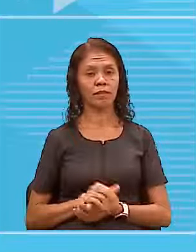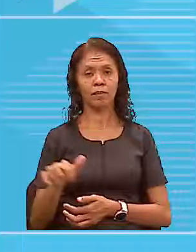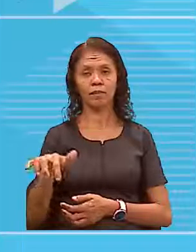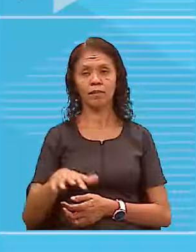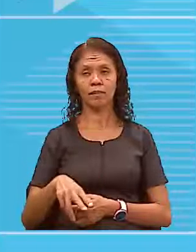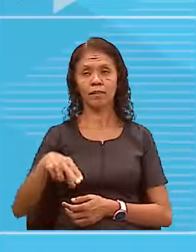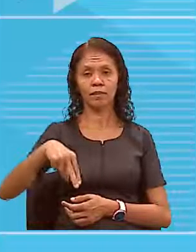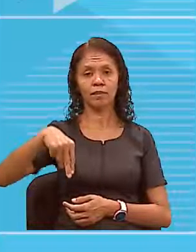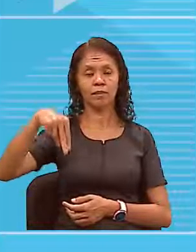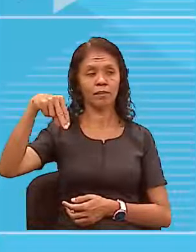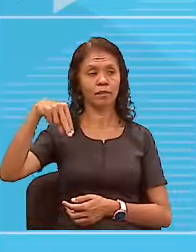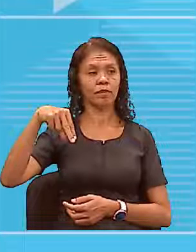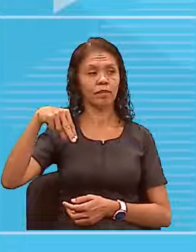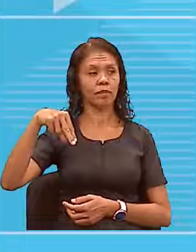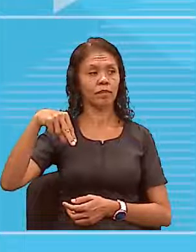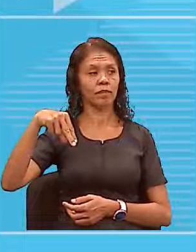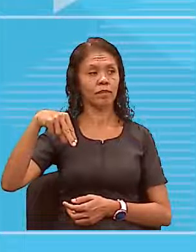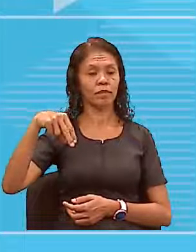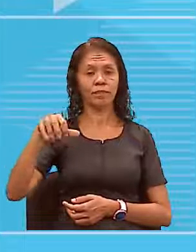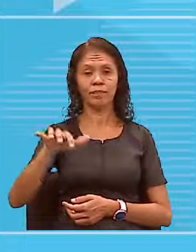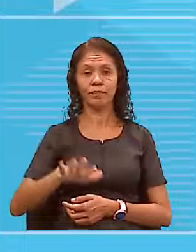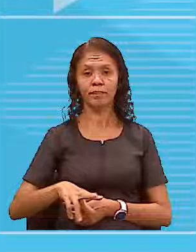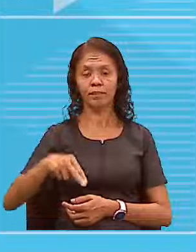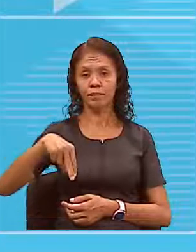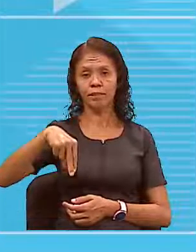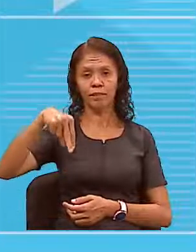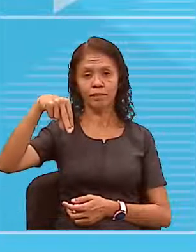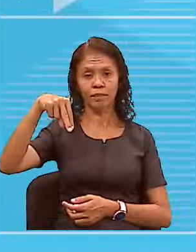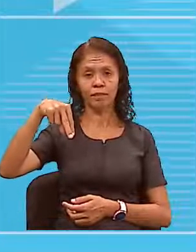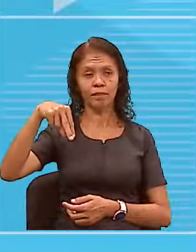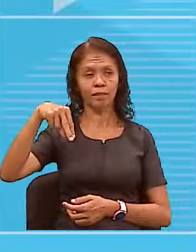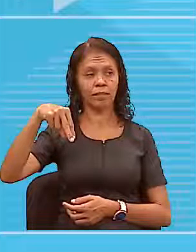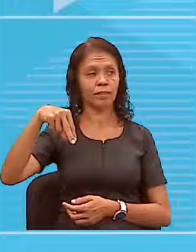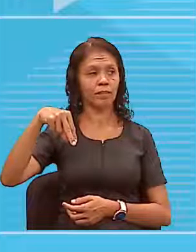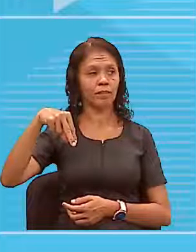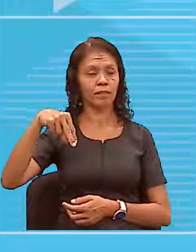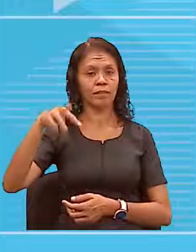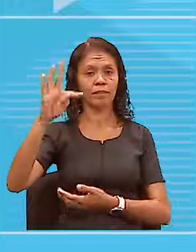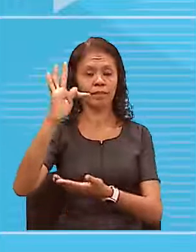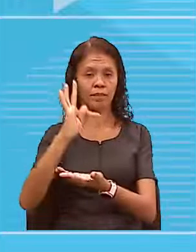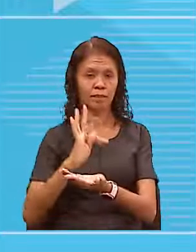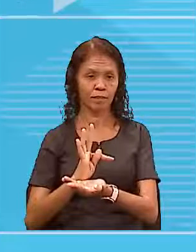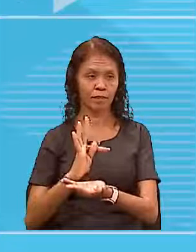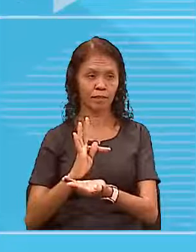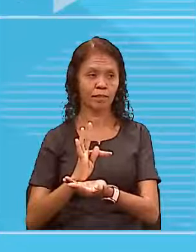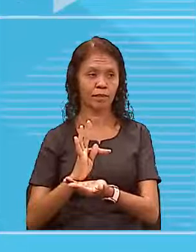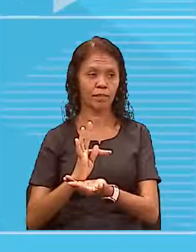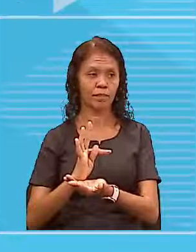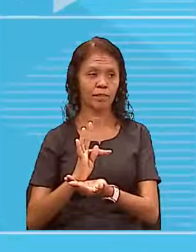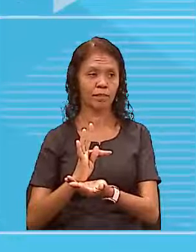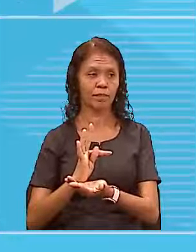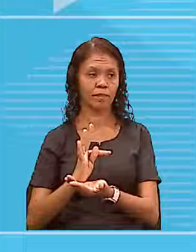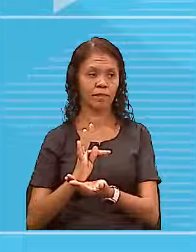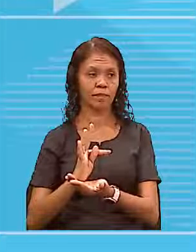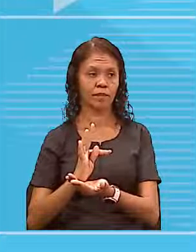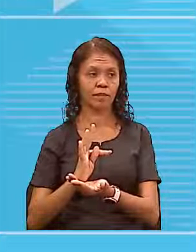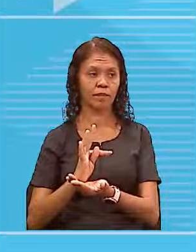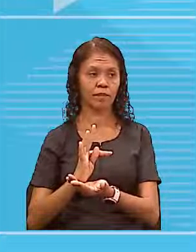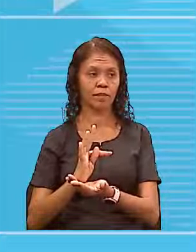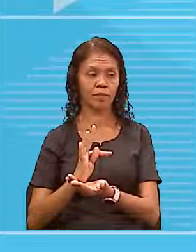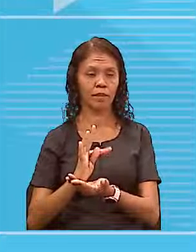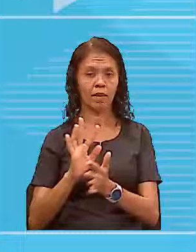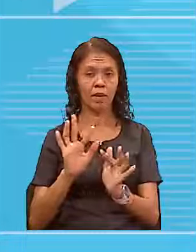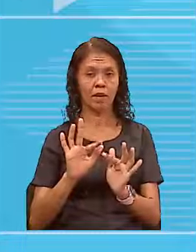31,25%. Na região norte de Teresina, quantos não têm